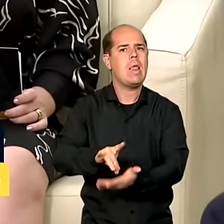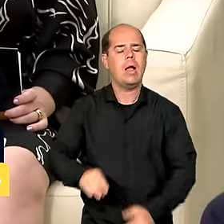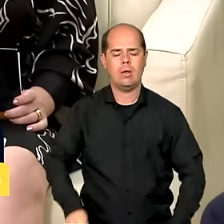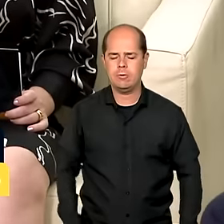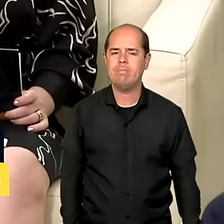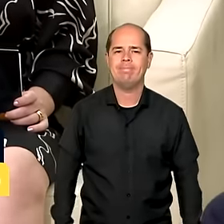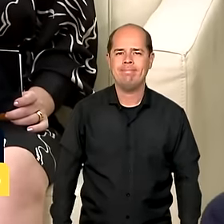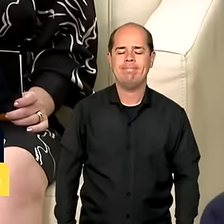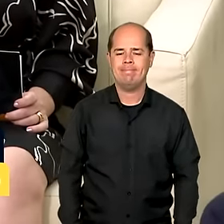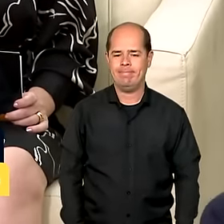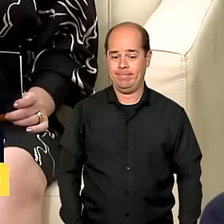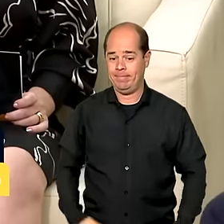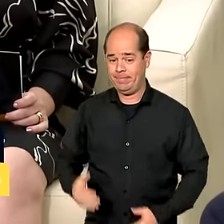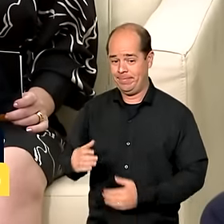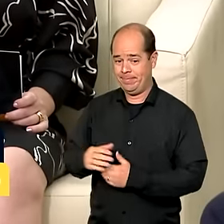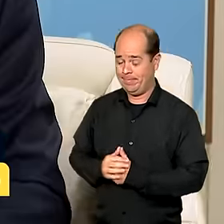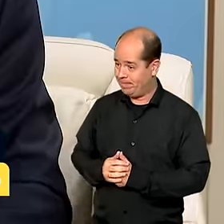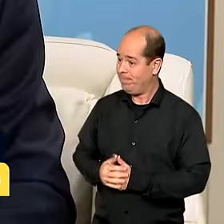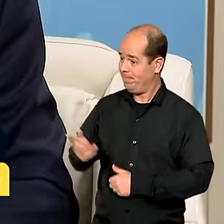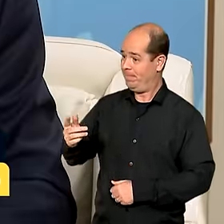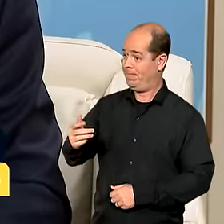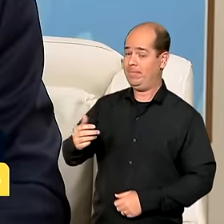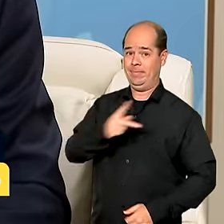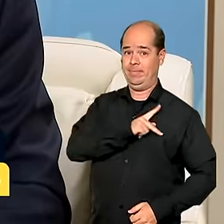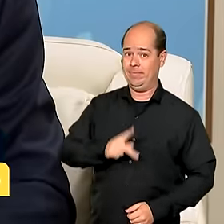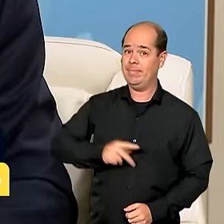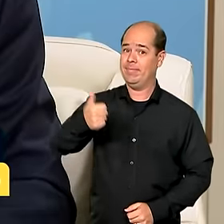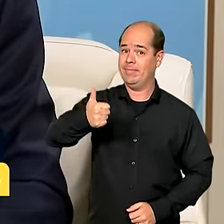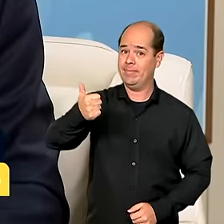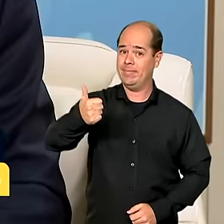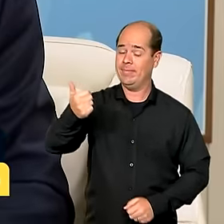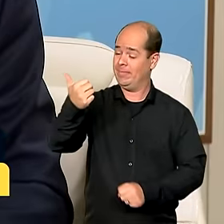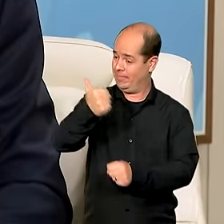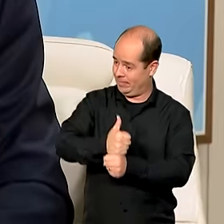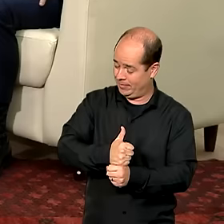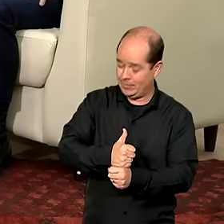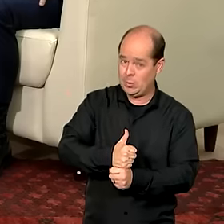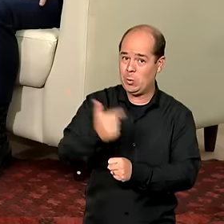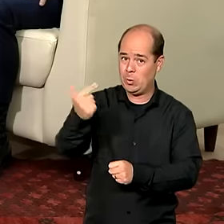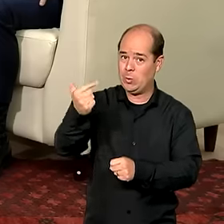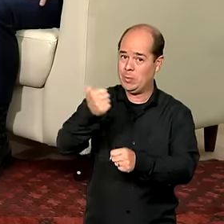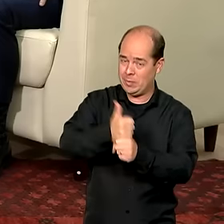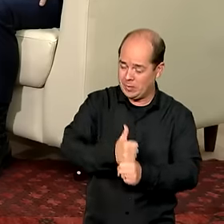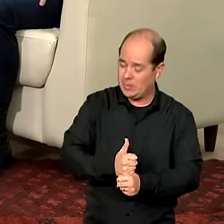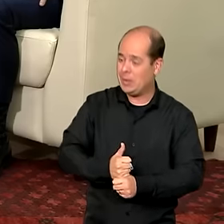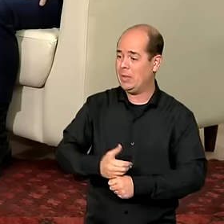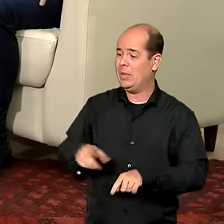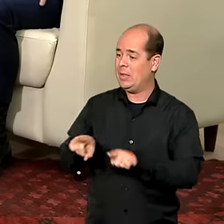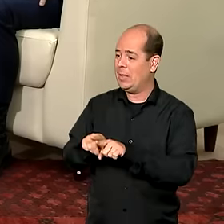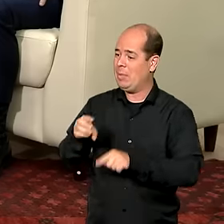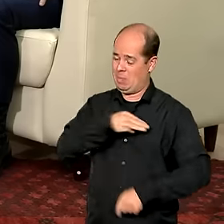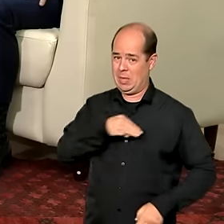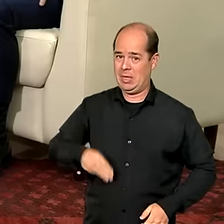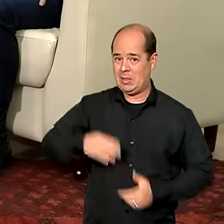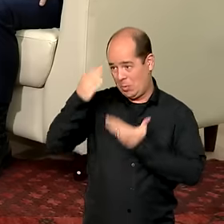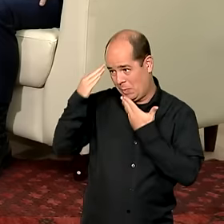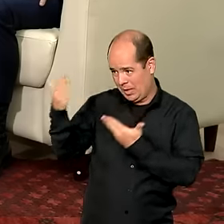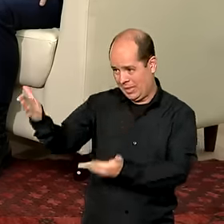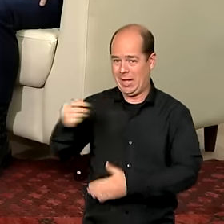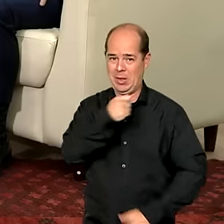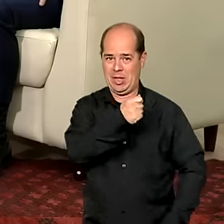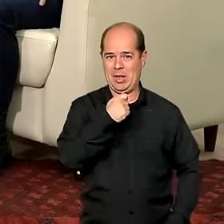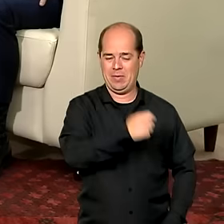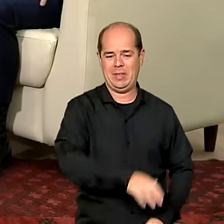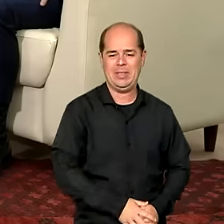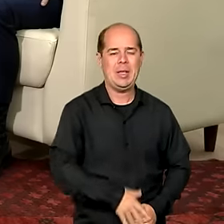vice-presidente e Ministro do desenvolvimento indústria Comércio e Serviços Geraldo al muito obrigado por sua entrevista a voz do Brasil Muito